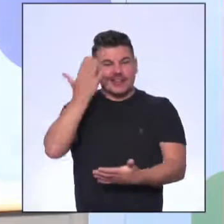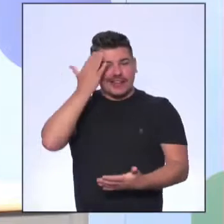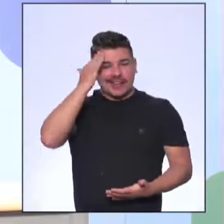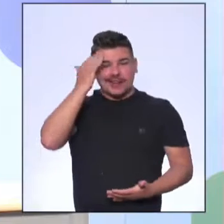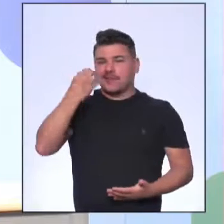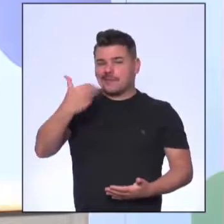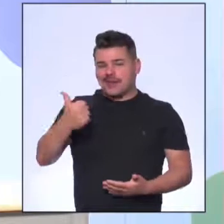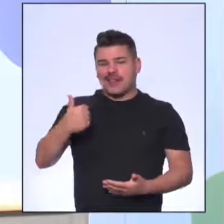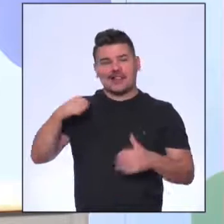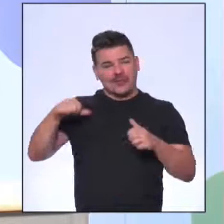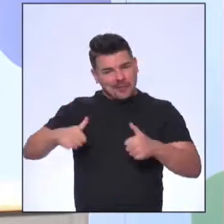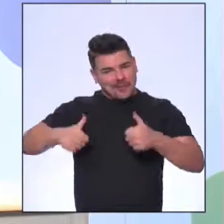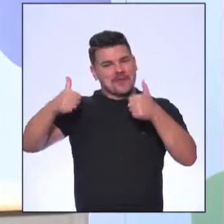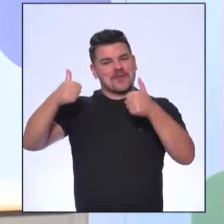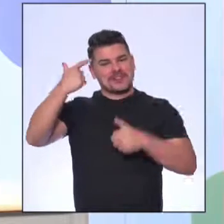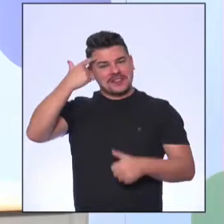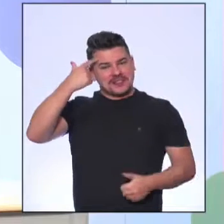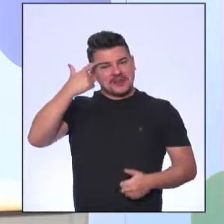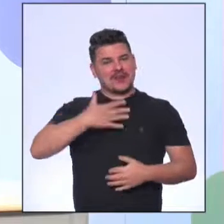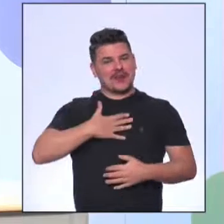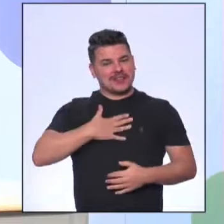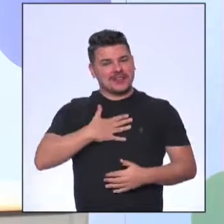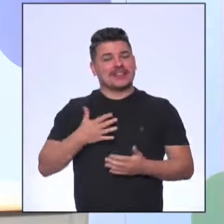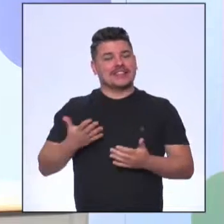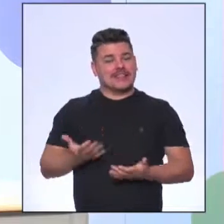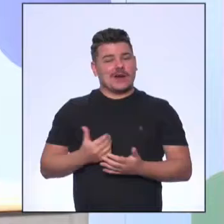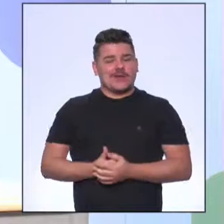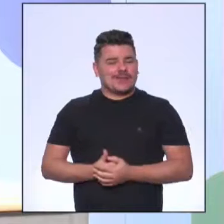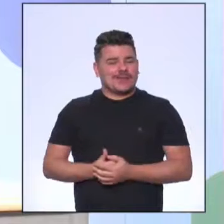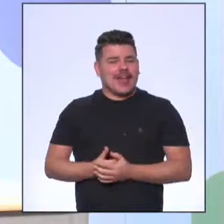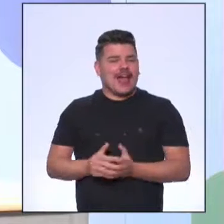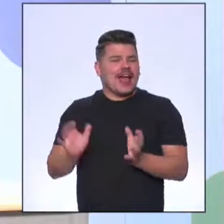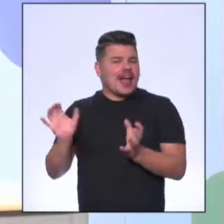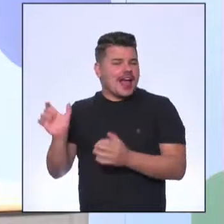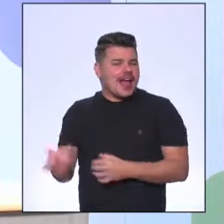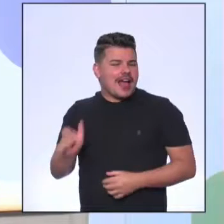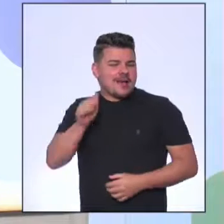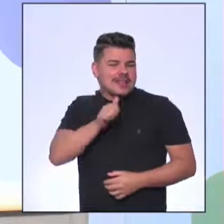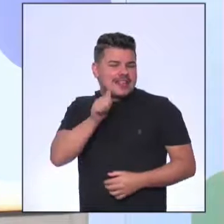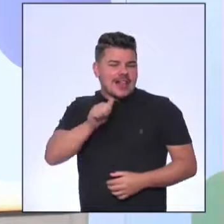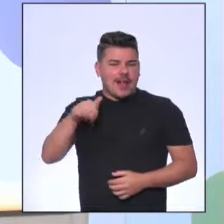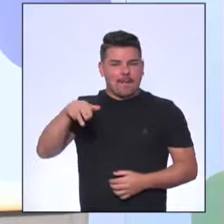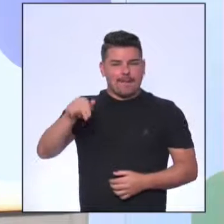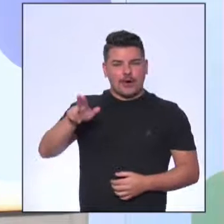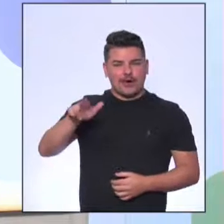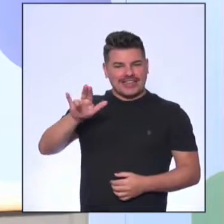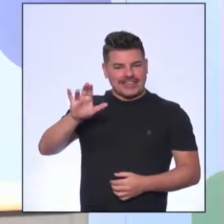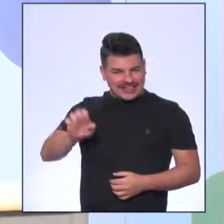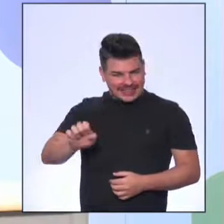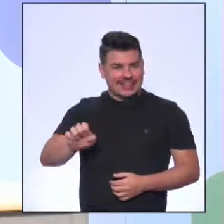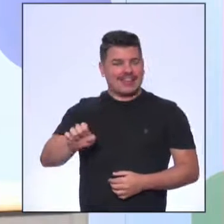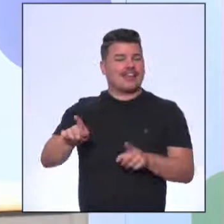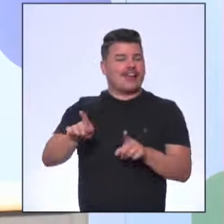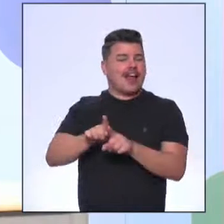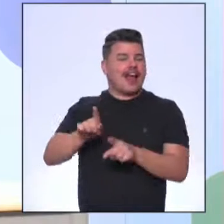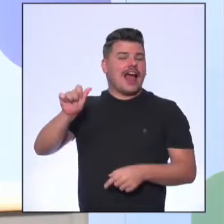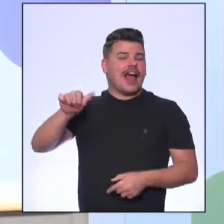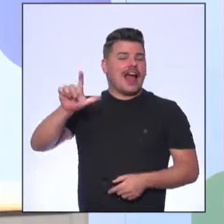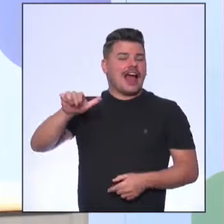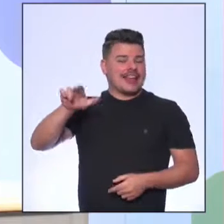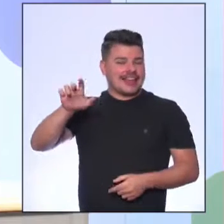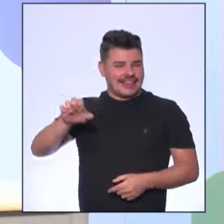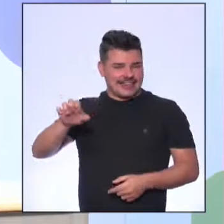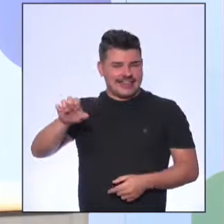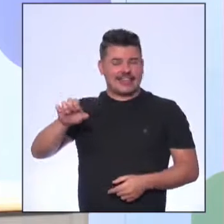Tá bom. super positivo aqui o chat. E aí, a Monique, a Aline e o Cauã disseram que sim.